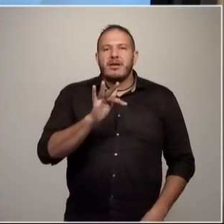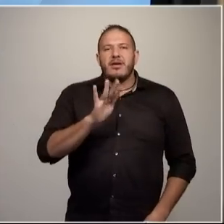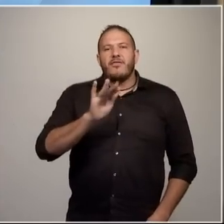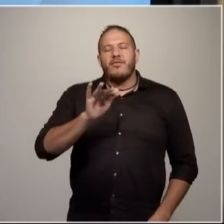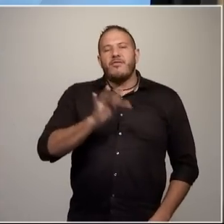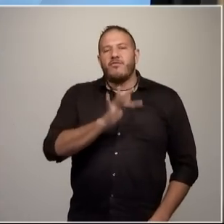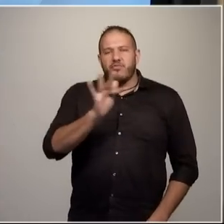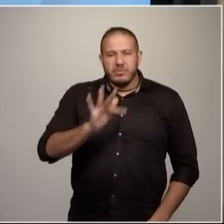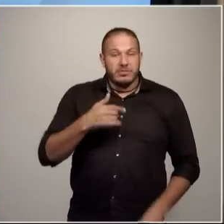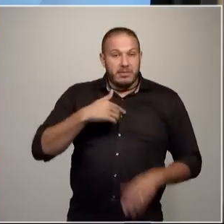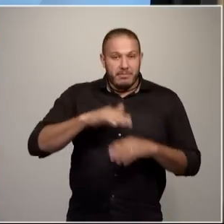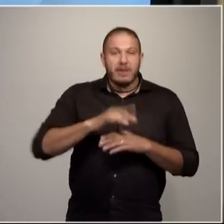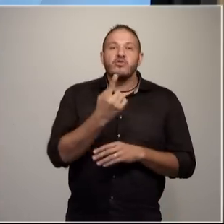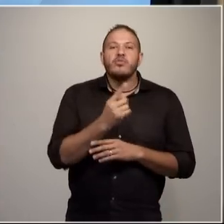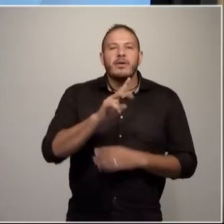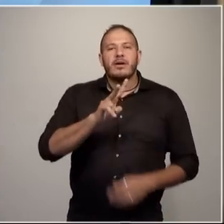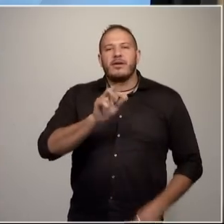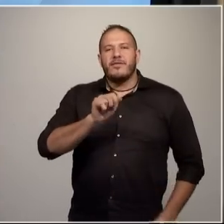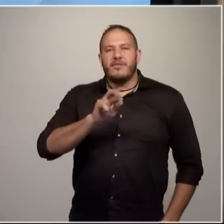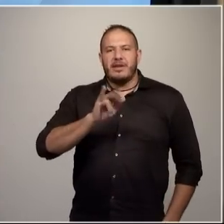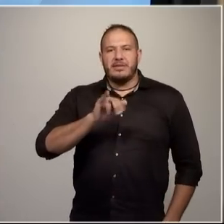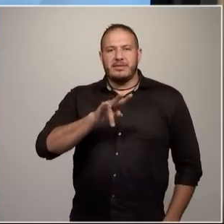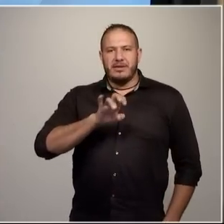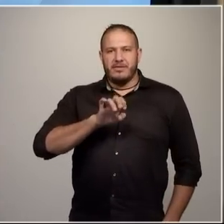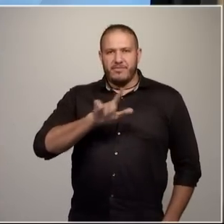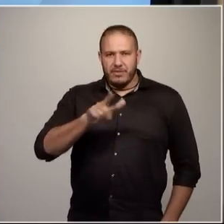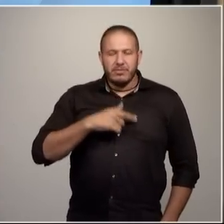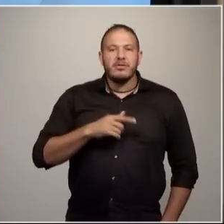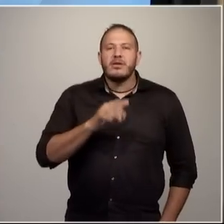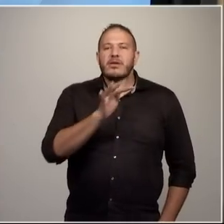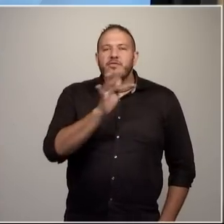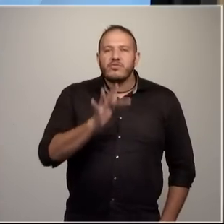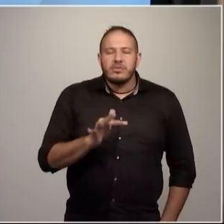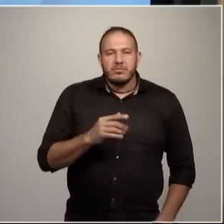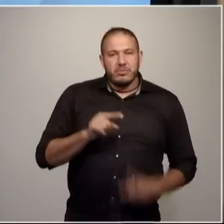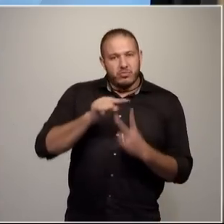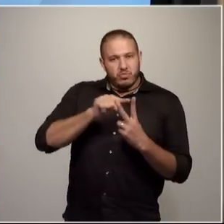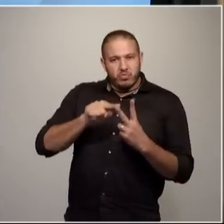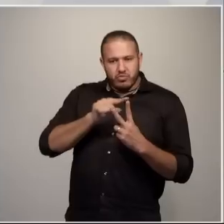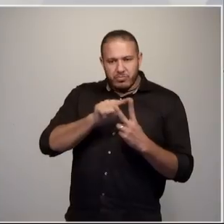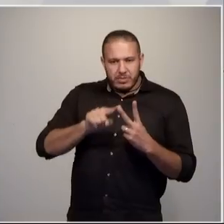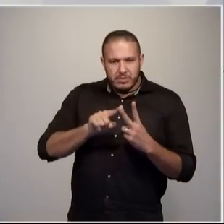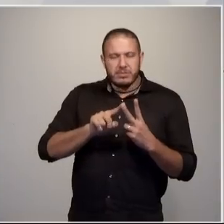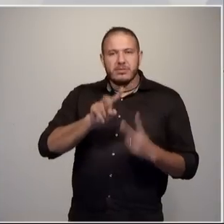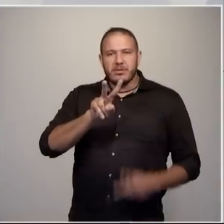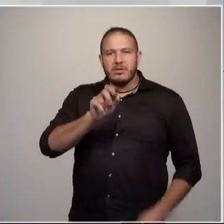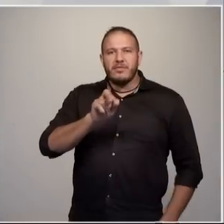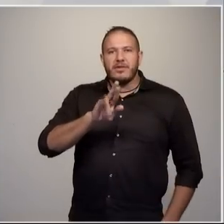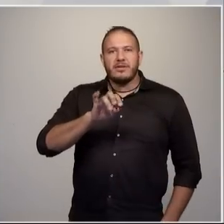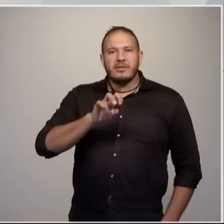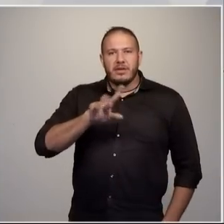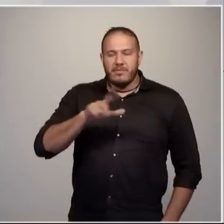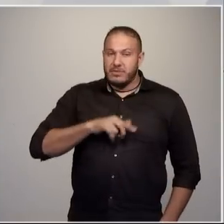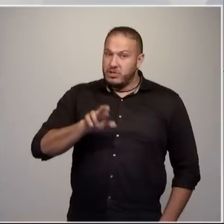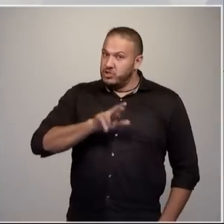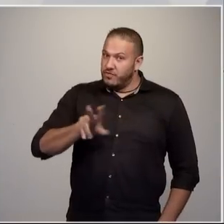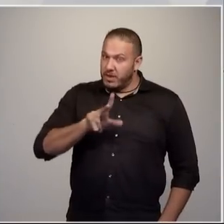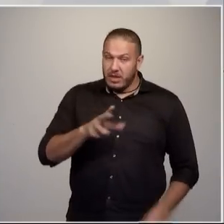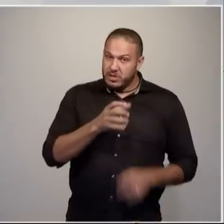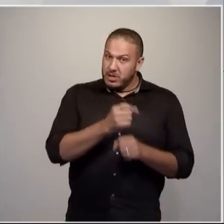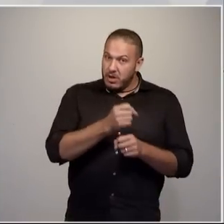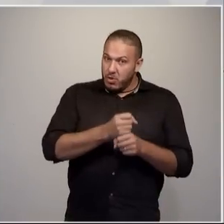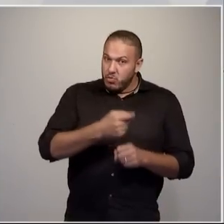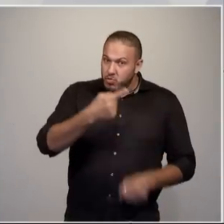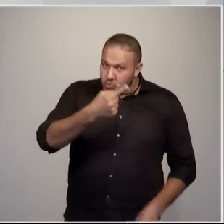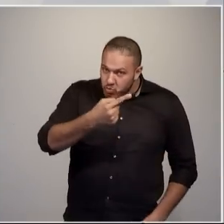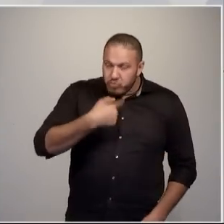de uma variável. Então, as nossas funções são funções de duas variáveis. Ao contrário do cálculo 1 e da matemática do